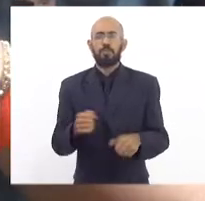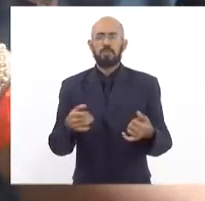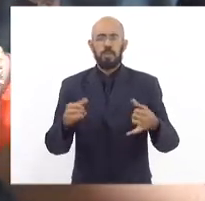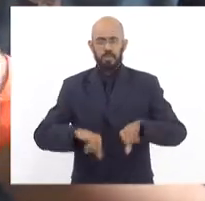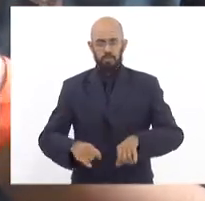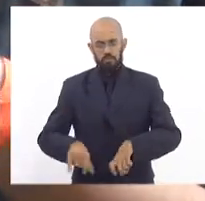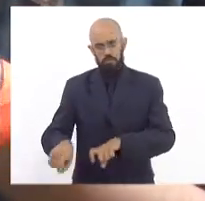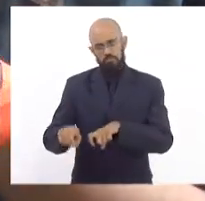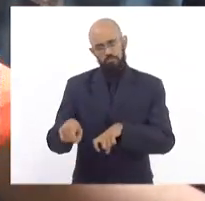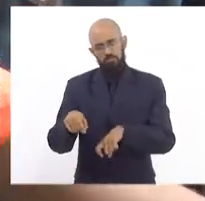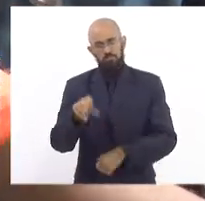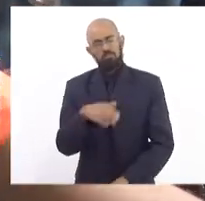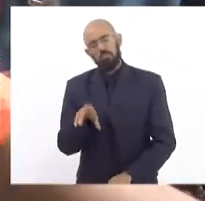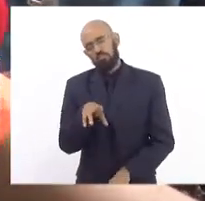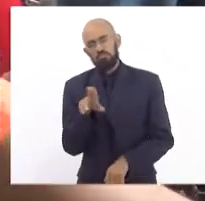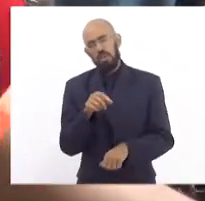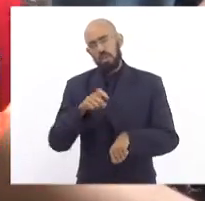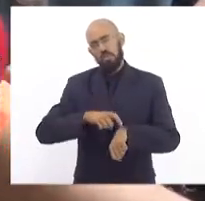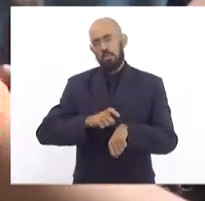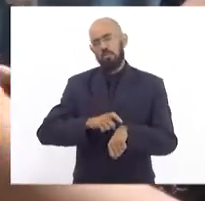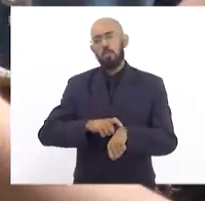entendeu? É o momento.